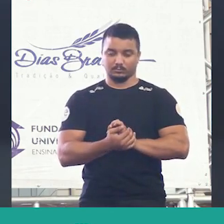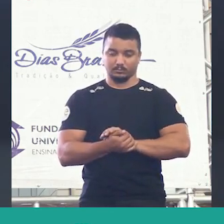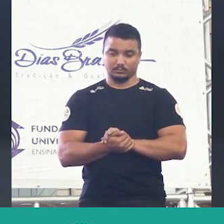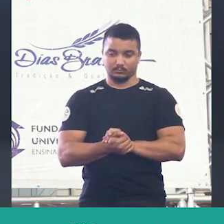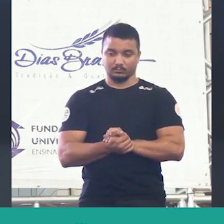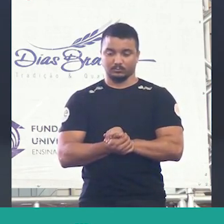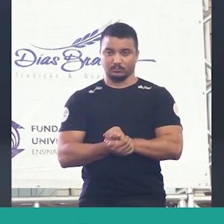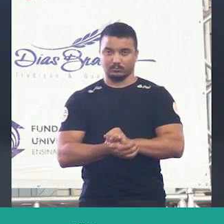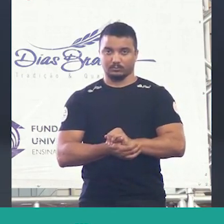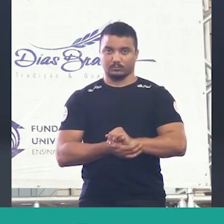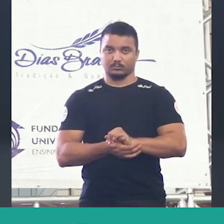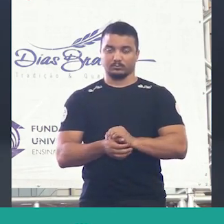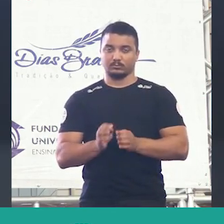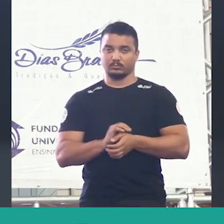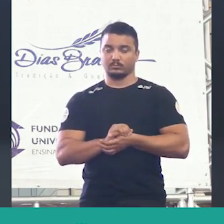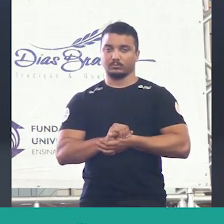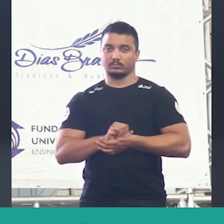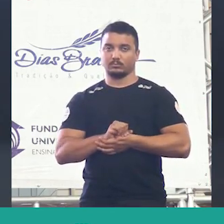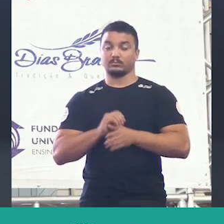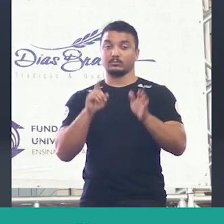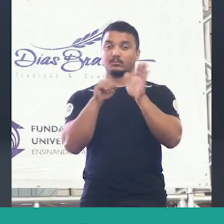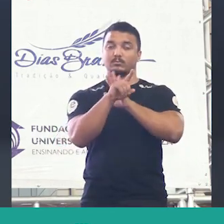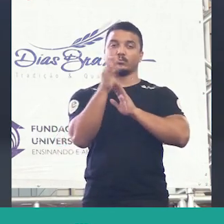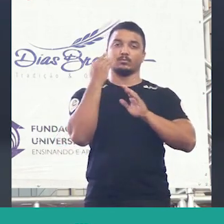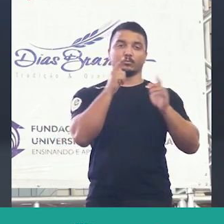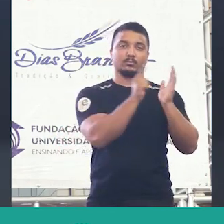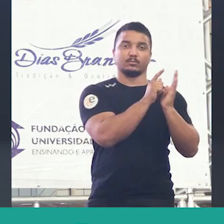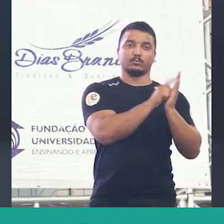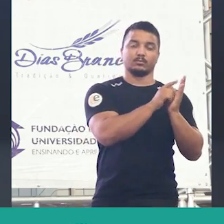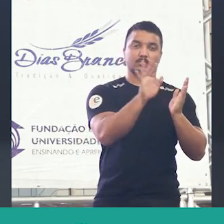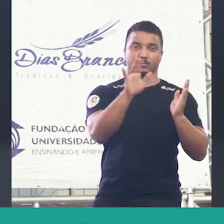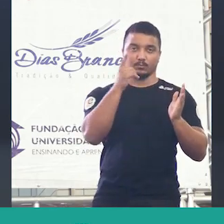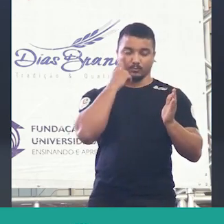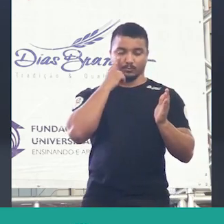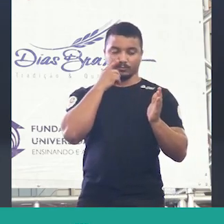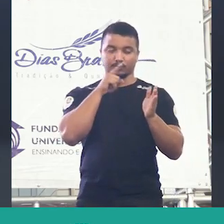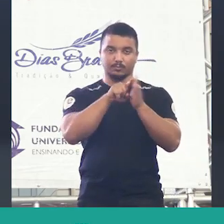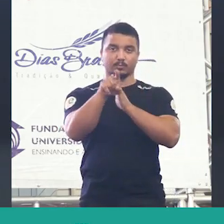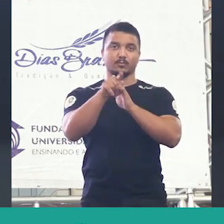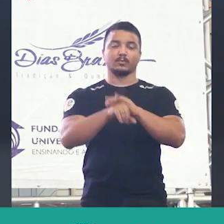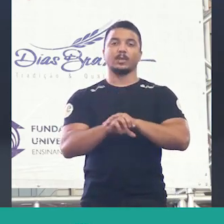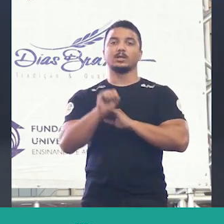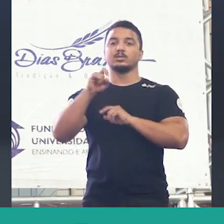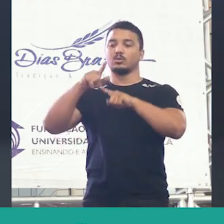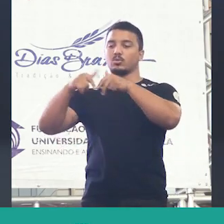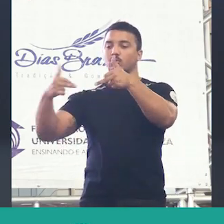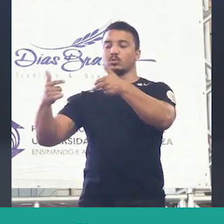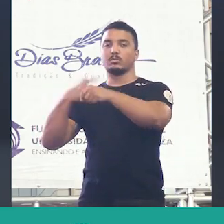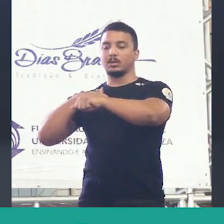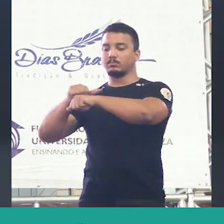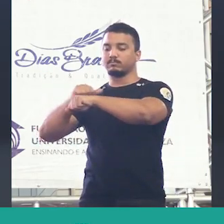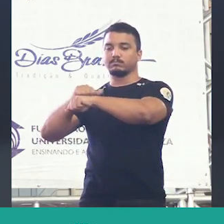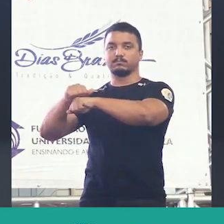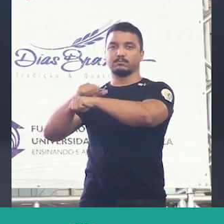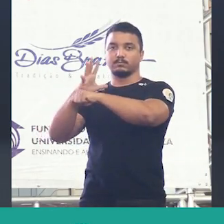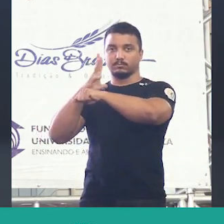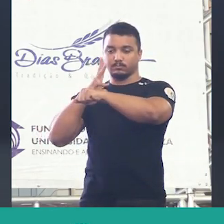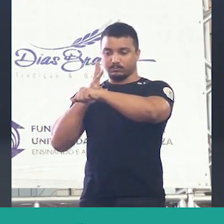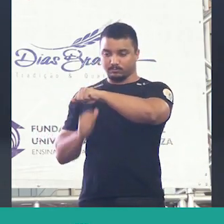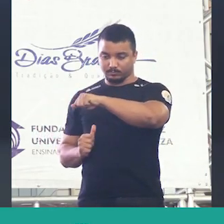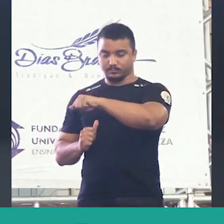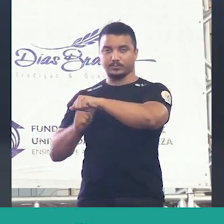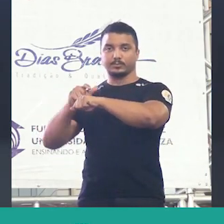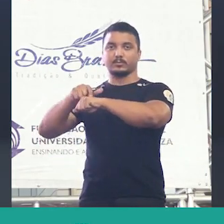Se objetos, deixa eu ler aqui uma perguntinha passada, pessoal, que eu até falei. Objetos polidos e